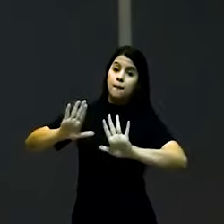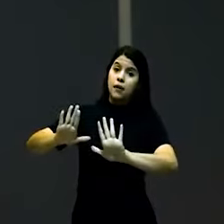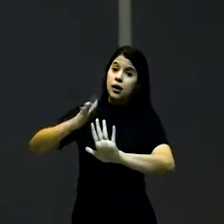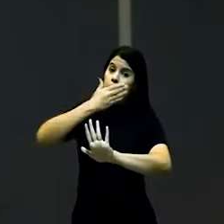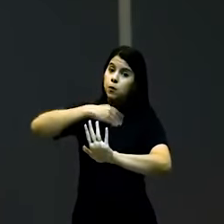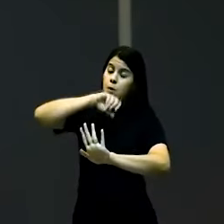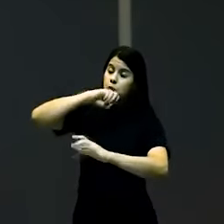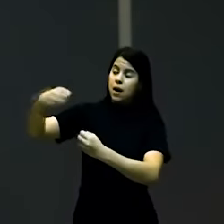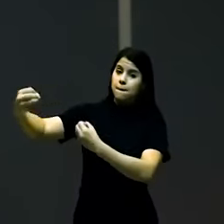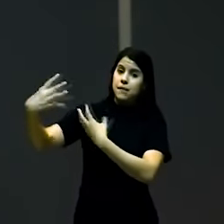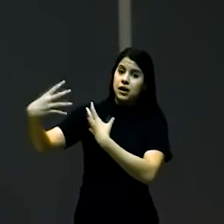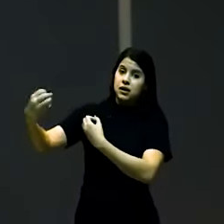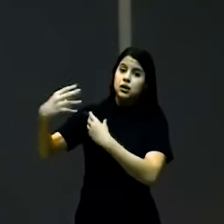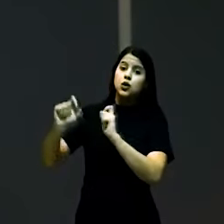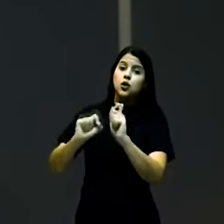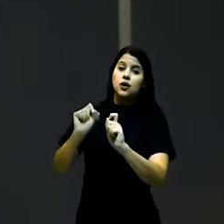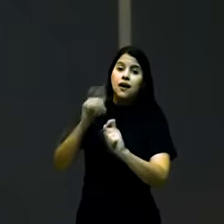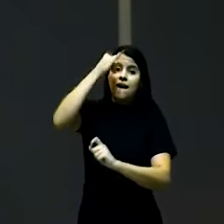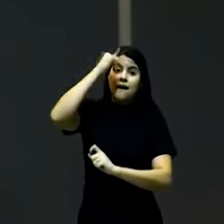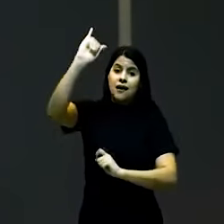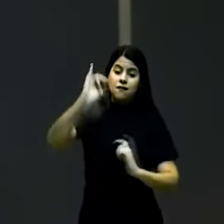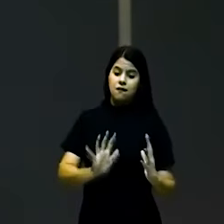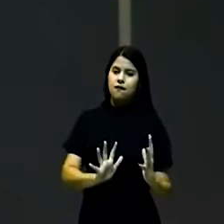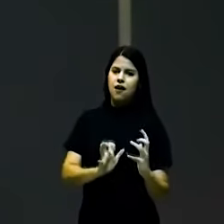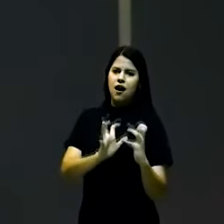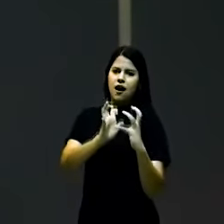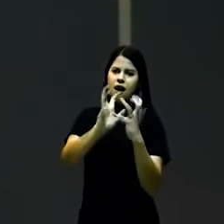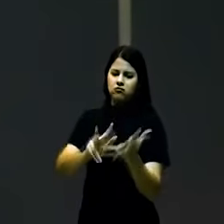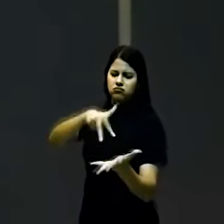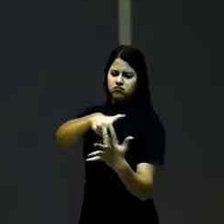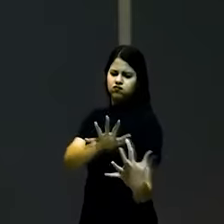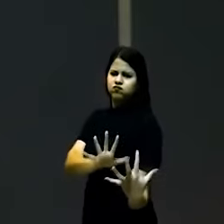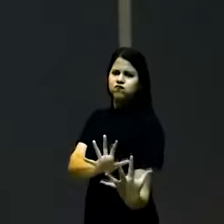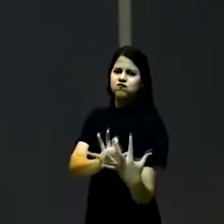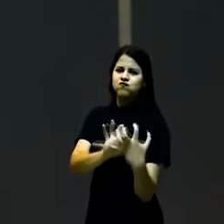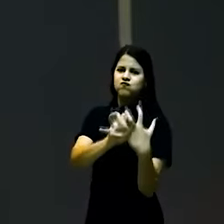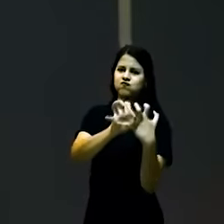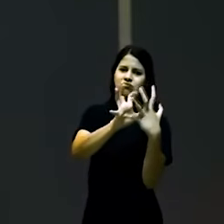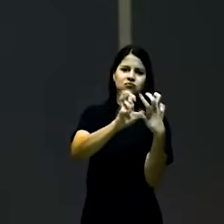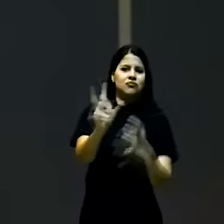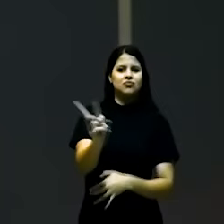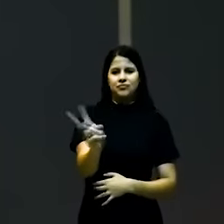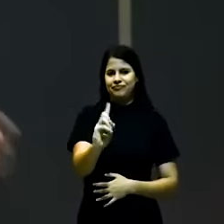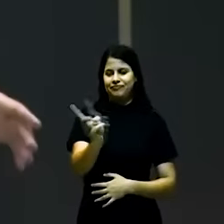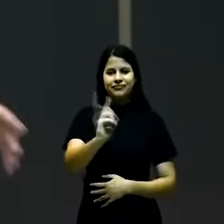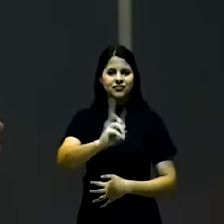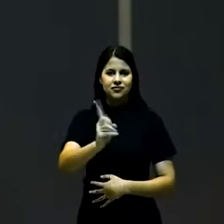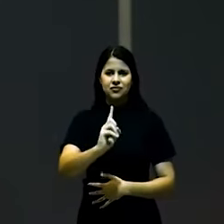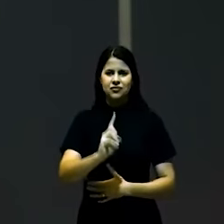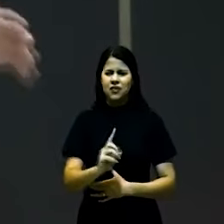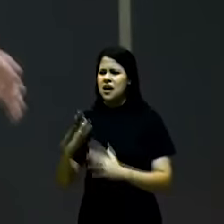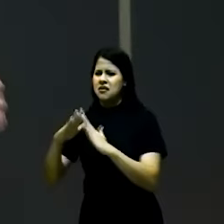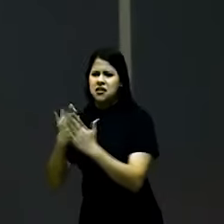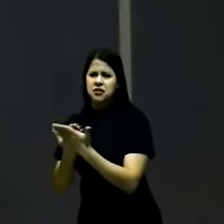não entre em conflito com ninguém, meu filho. Não brigue com ninguém, nem na escola,